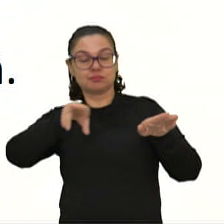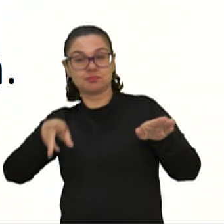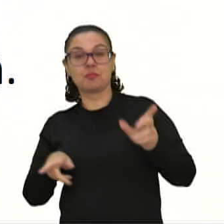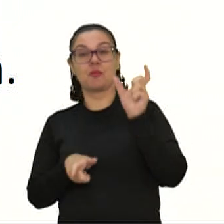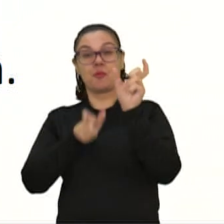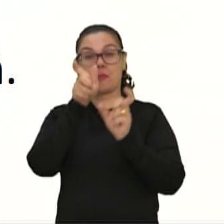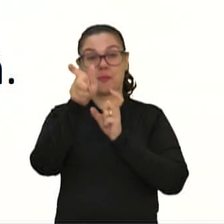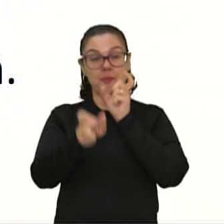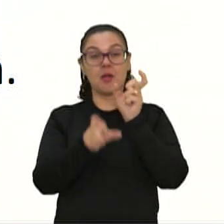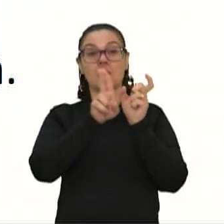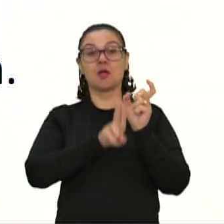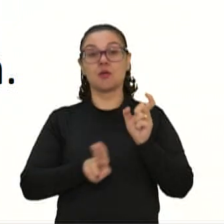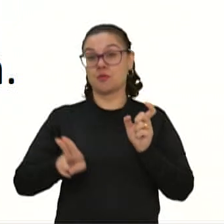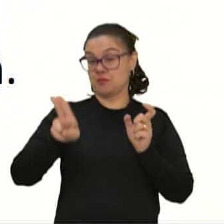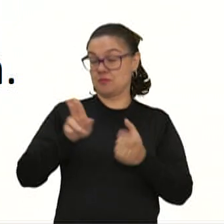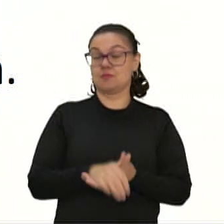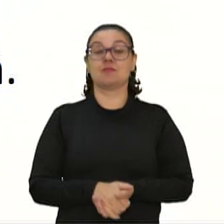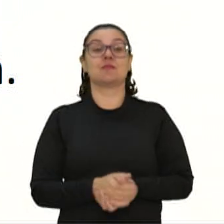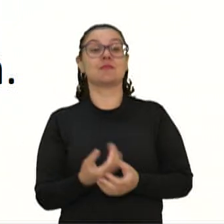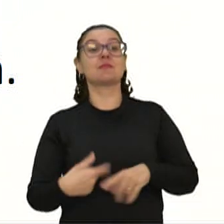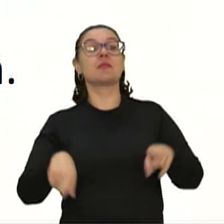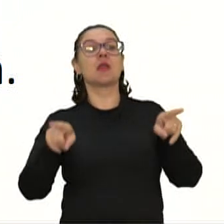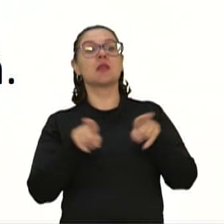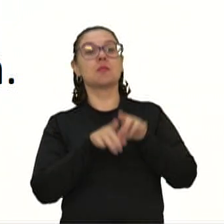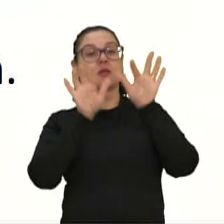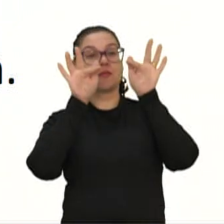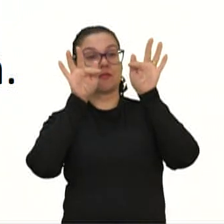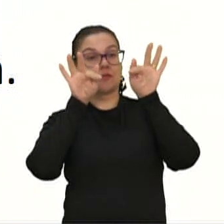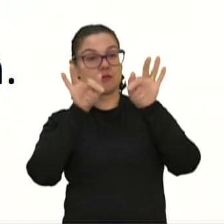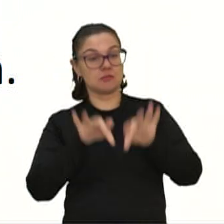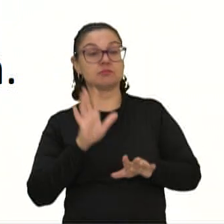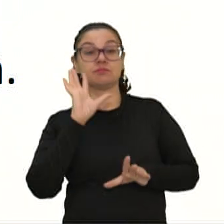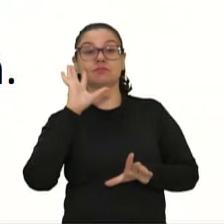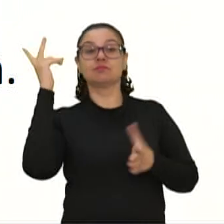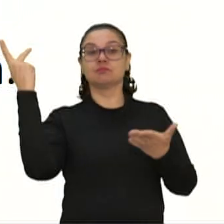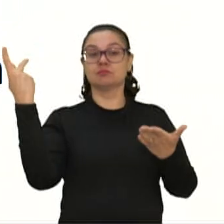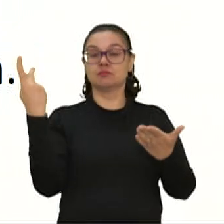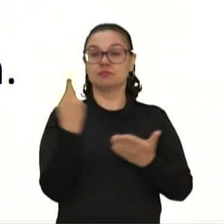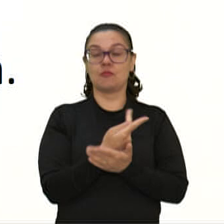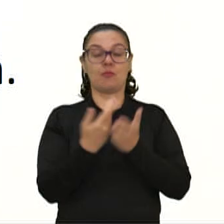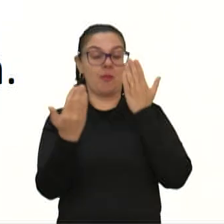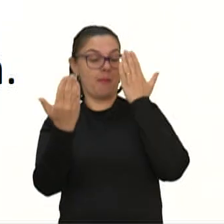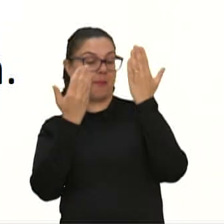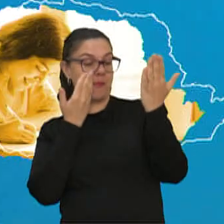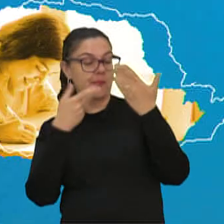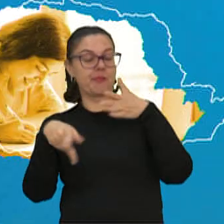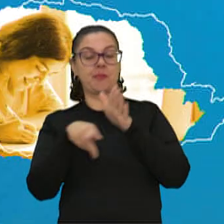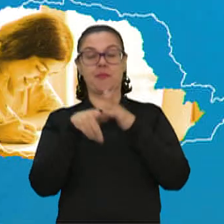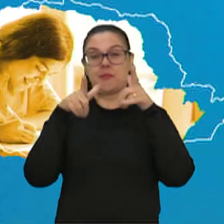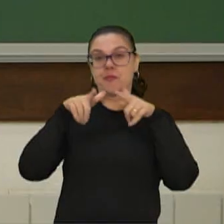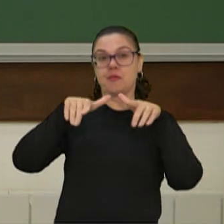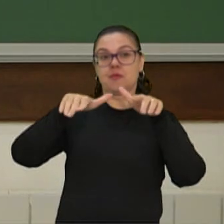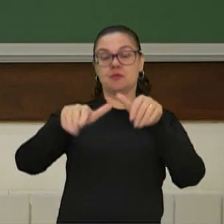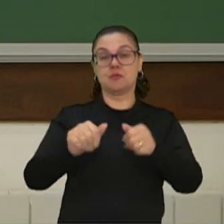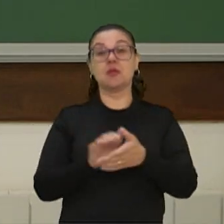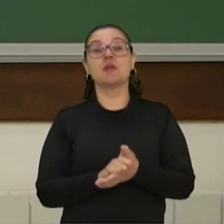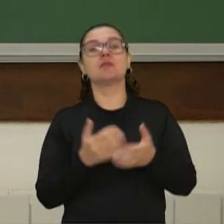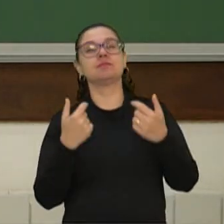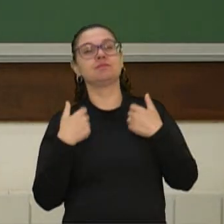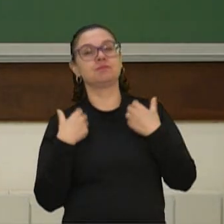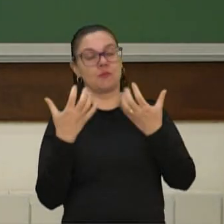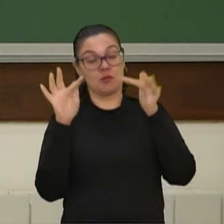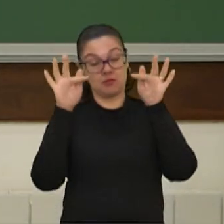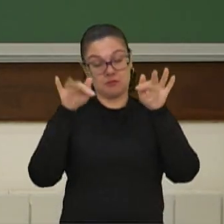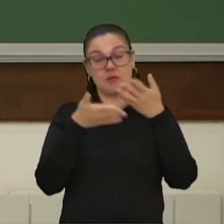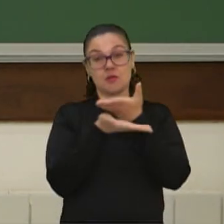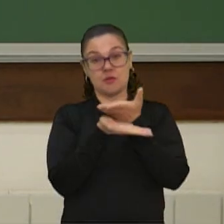língua em uso. E, finalmente, compreendemos os efeitos de algumas figuras de linguagem. Eu queria